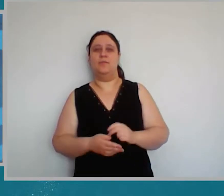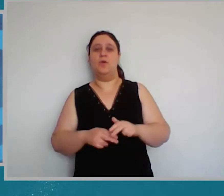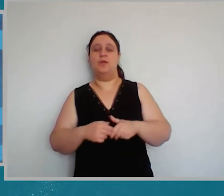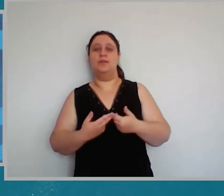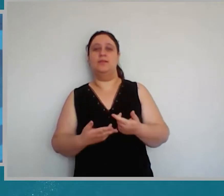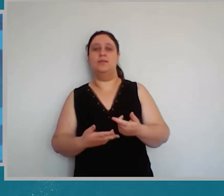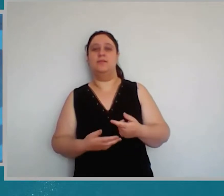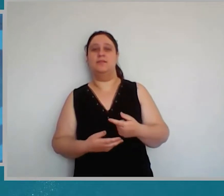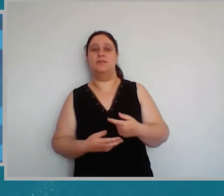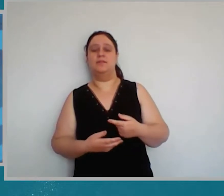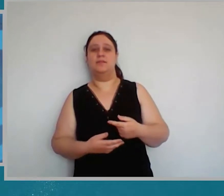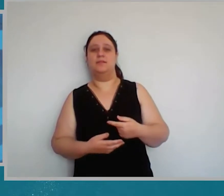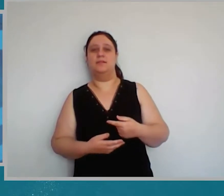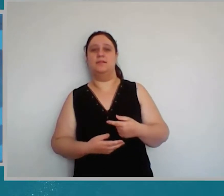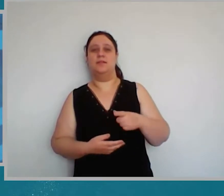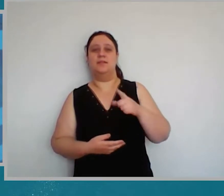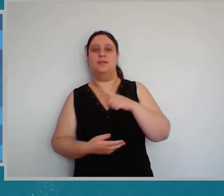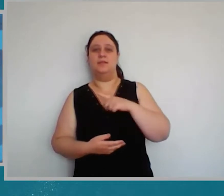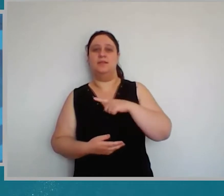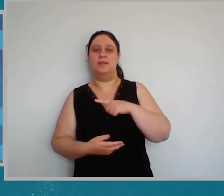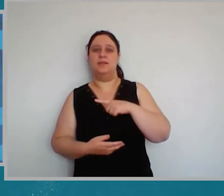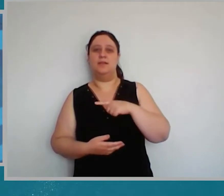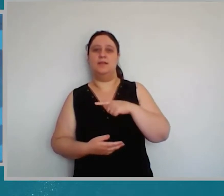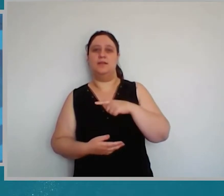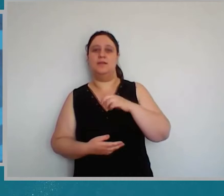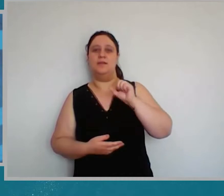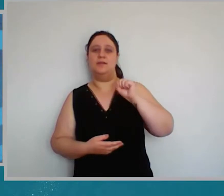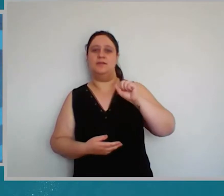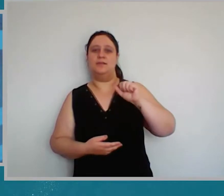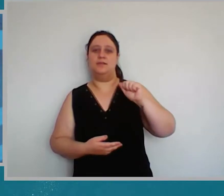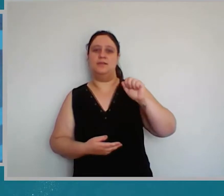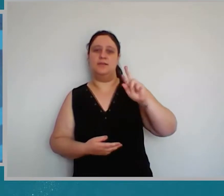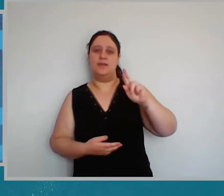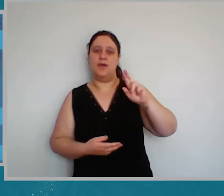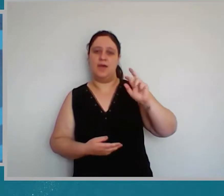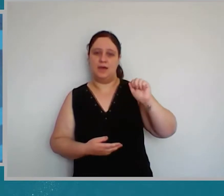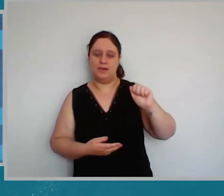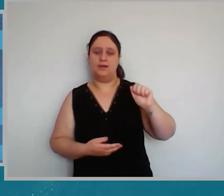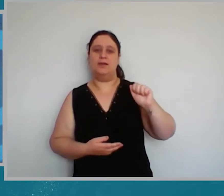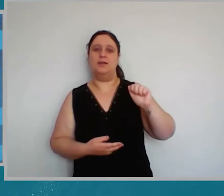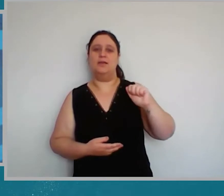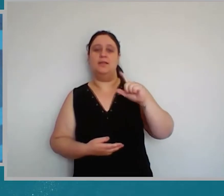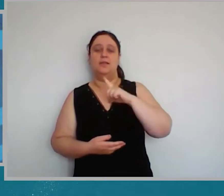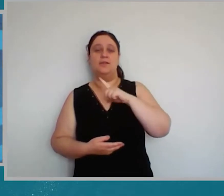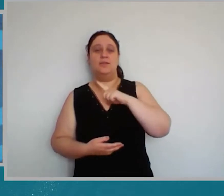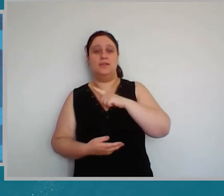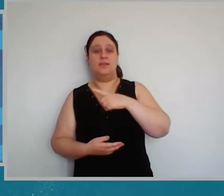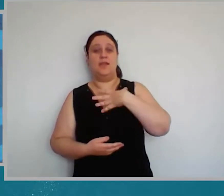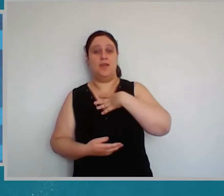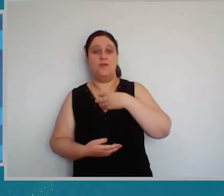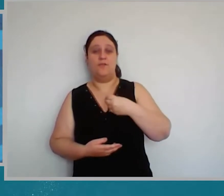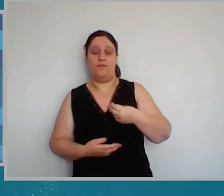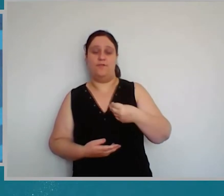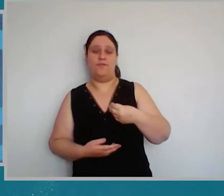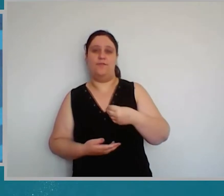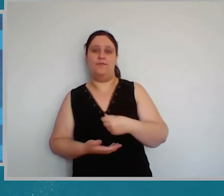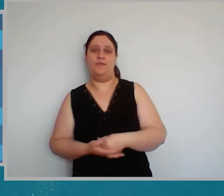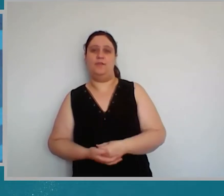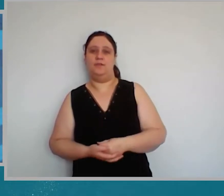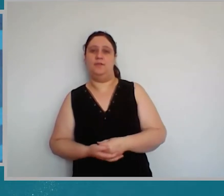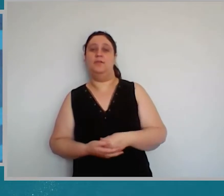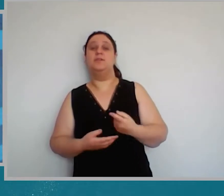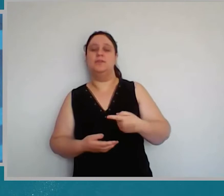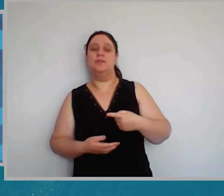Sara terá um filho. Irmãos, Deus está chamando uma raça